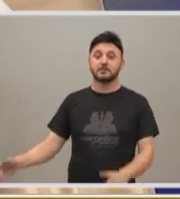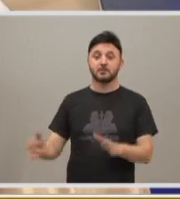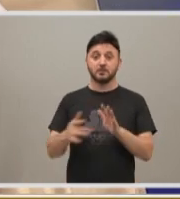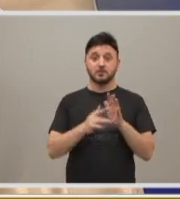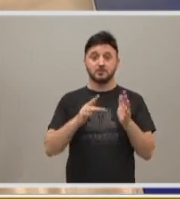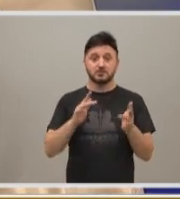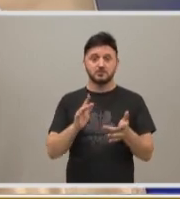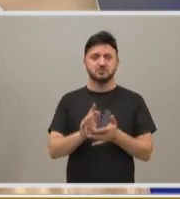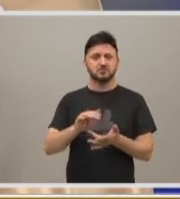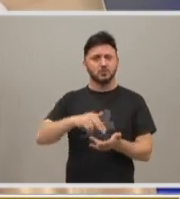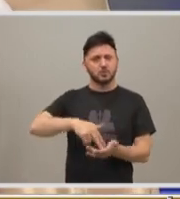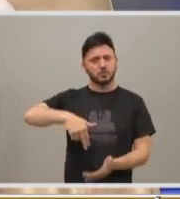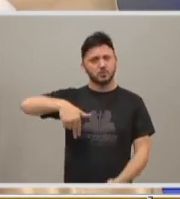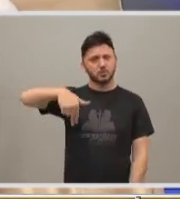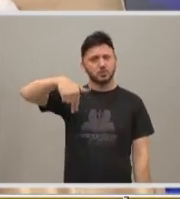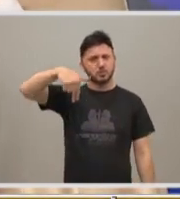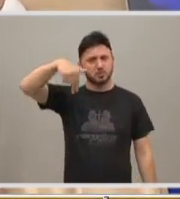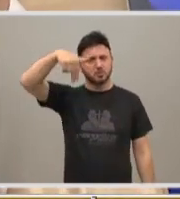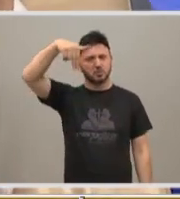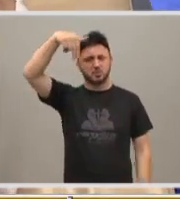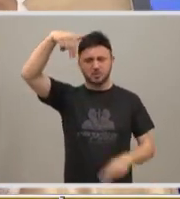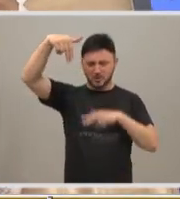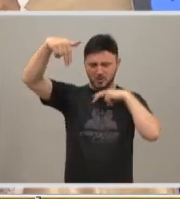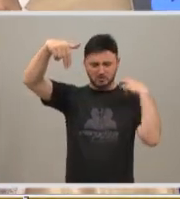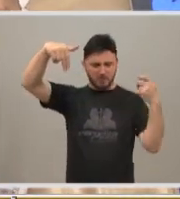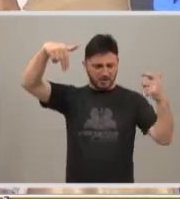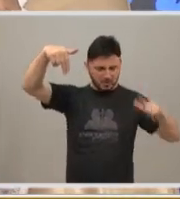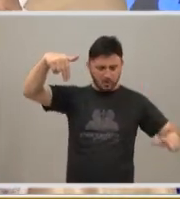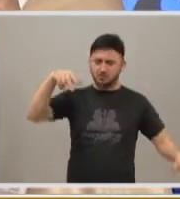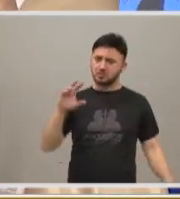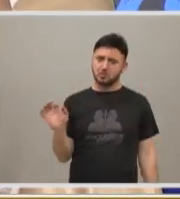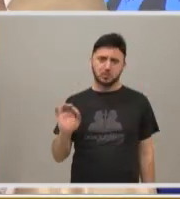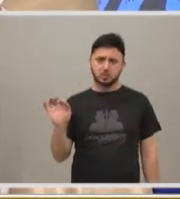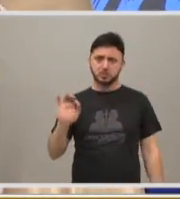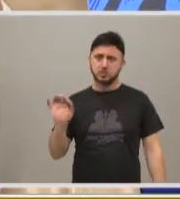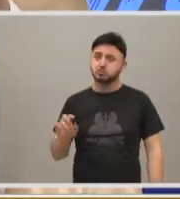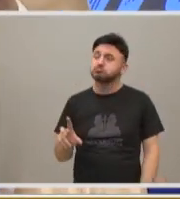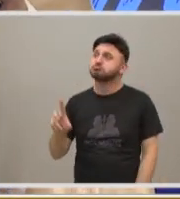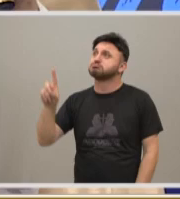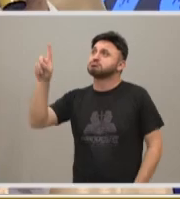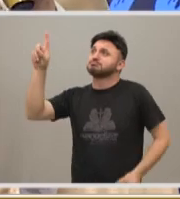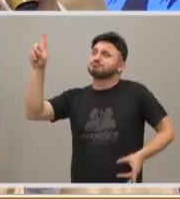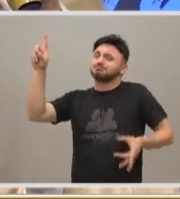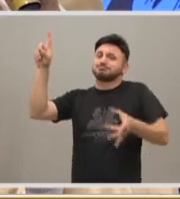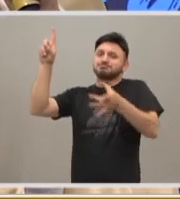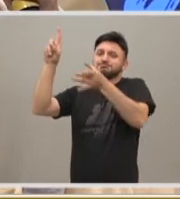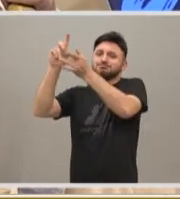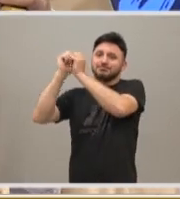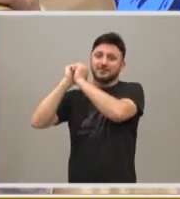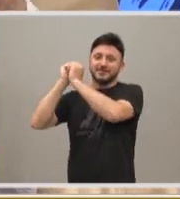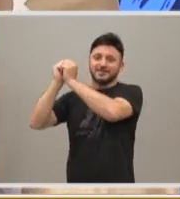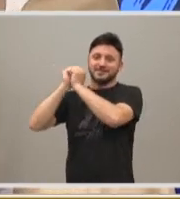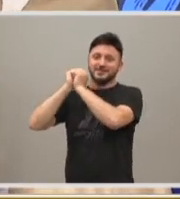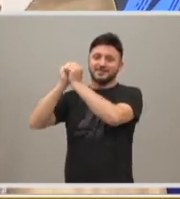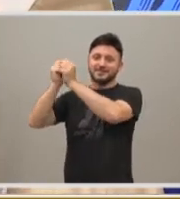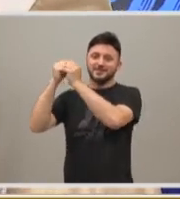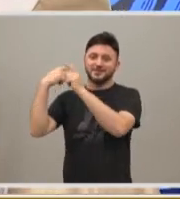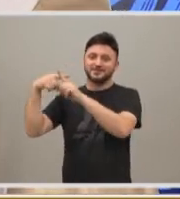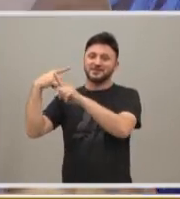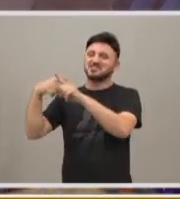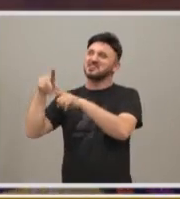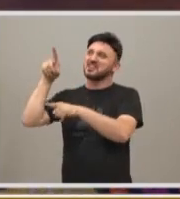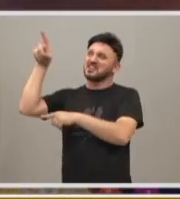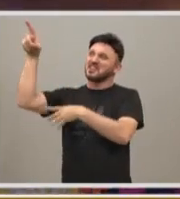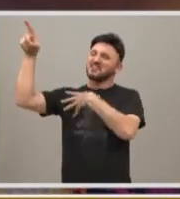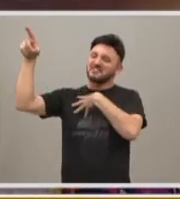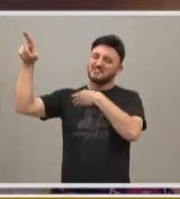Ressuscitado, não morre mais, está junto do Pai, pois ele é o